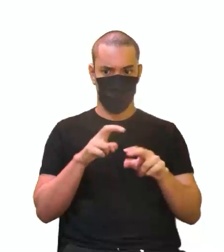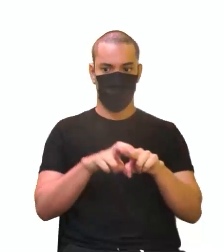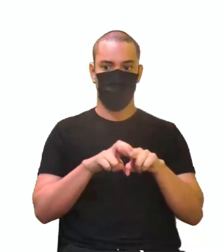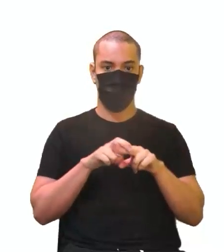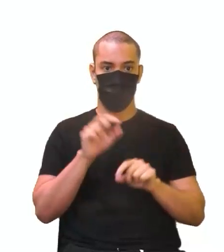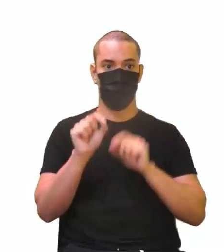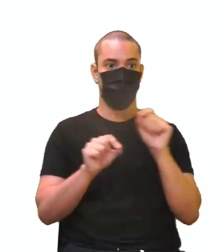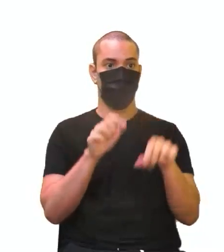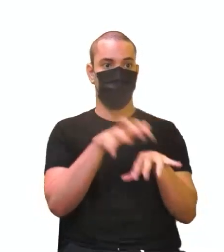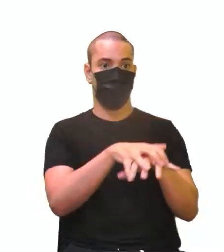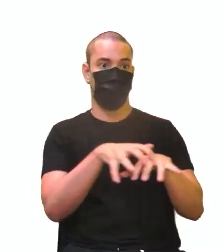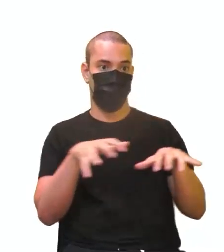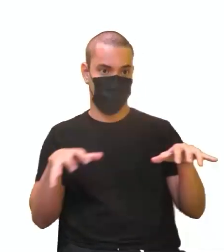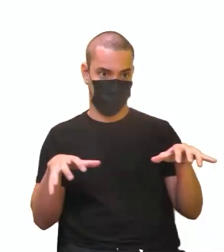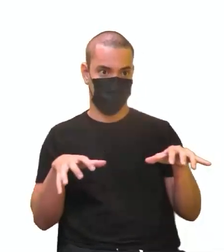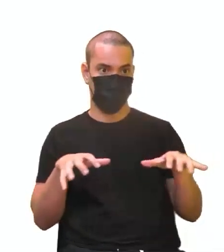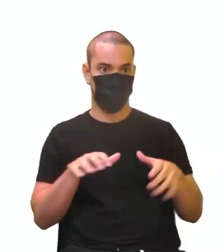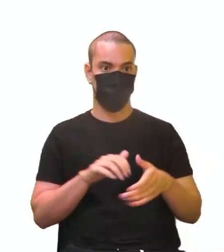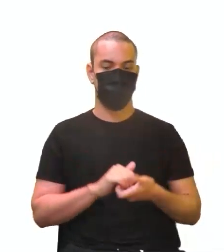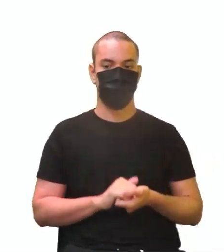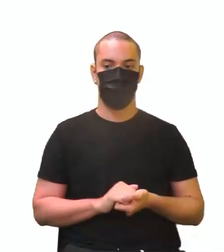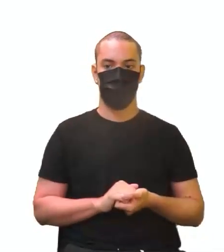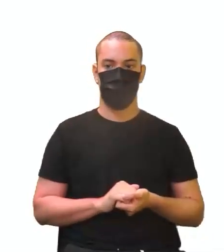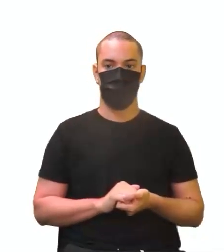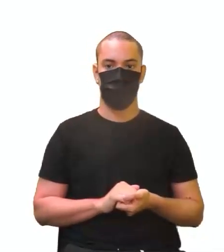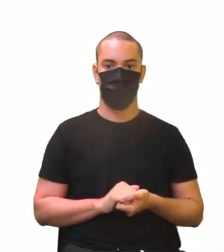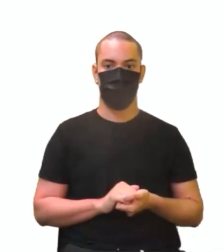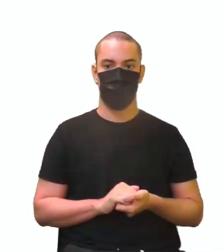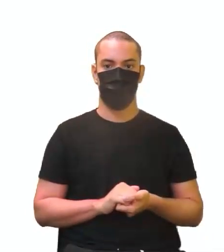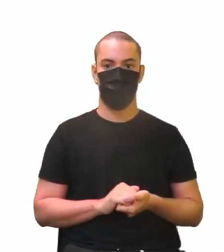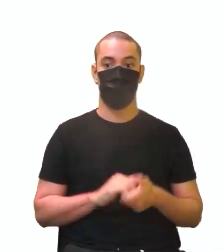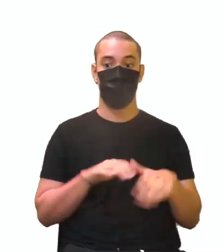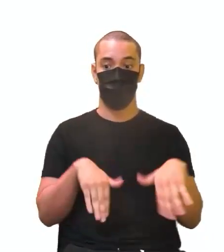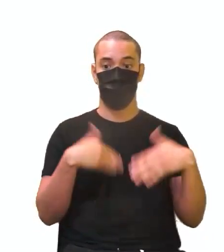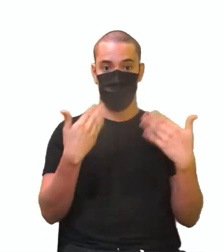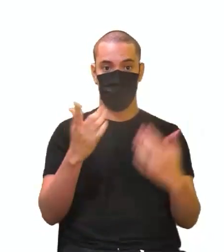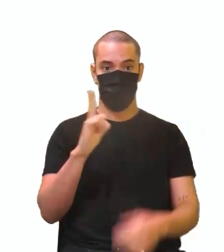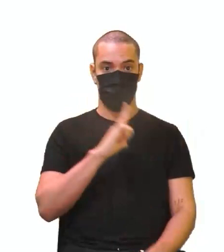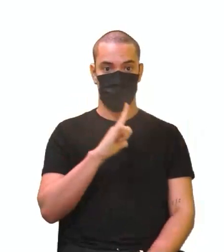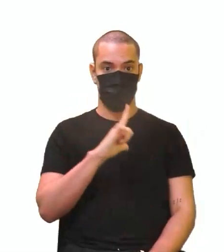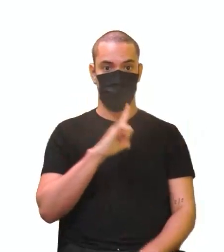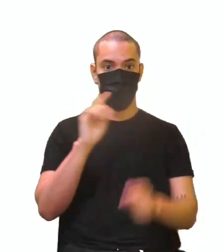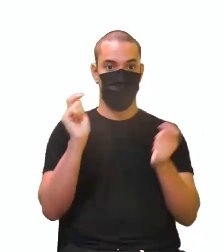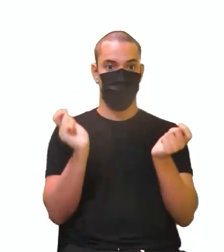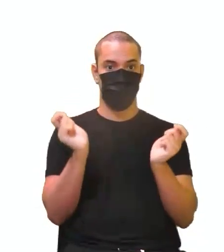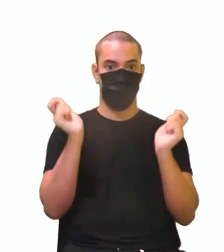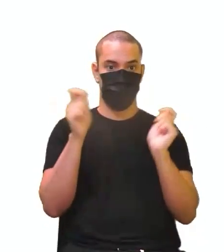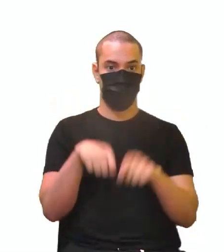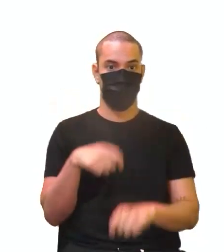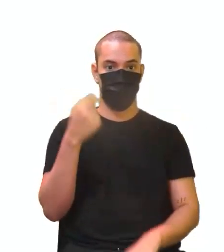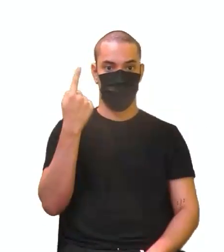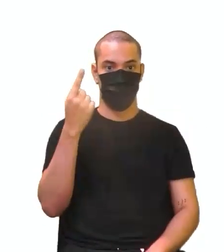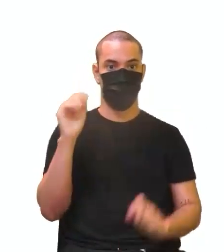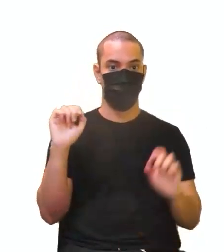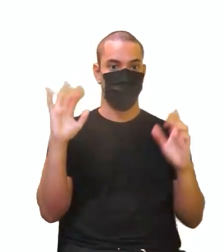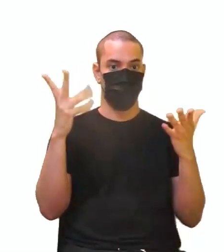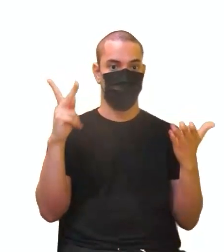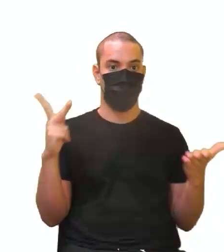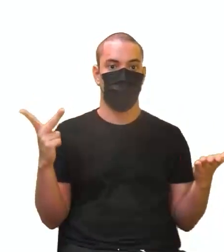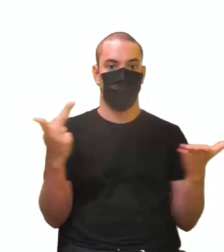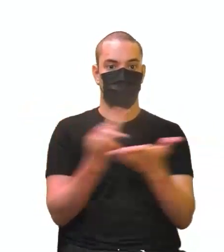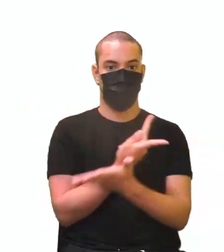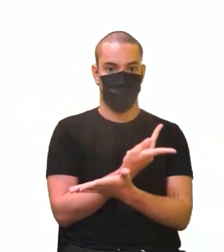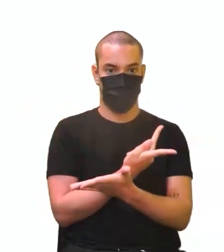são excludentes, tá? Quando eu tenho a probabilidade de um evento acontecer